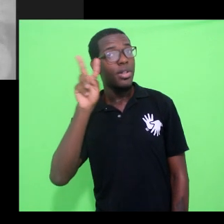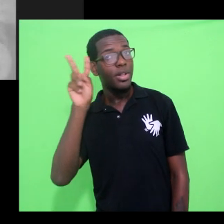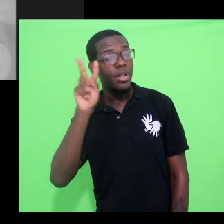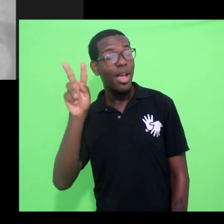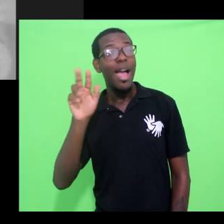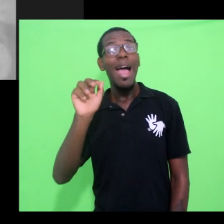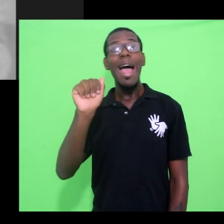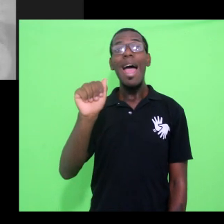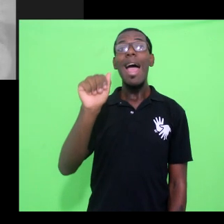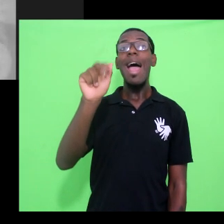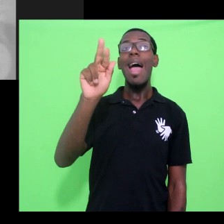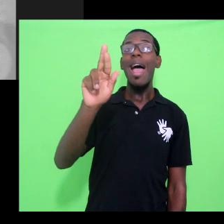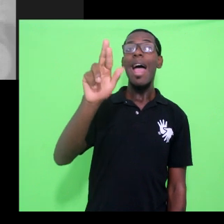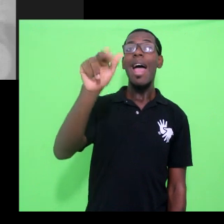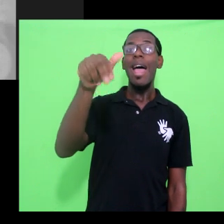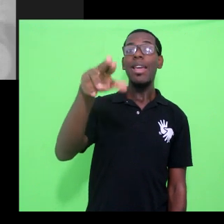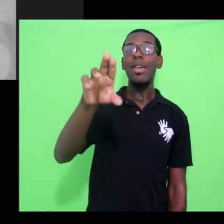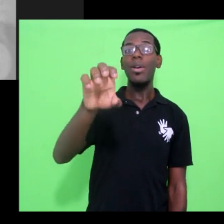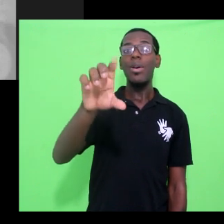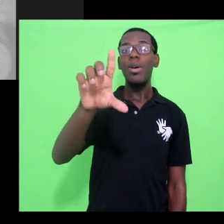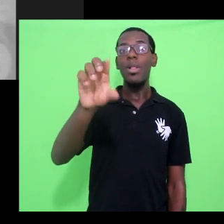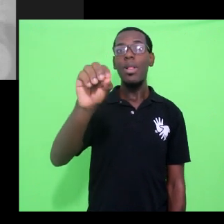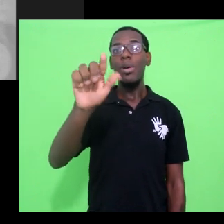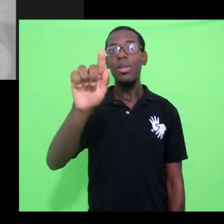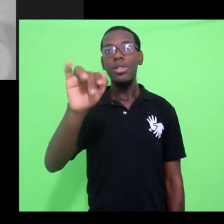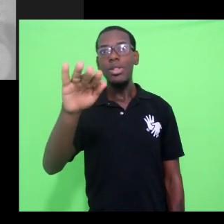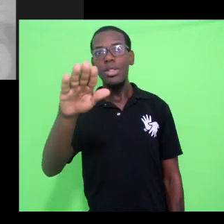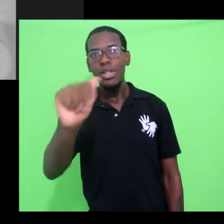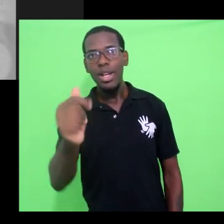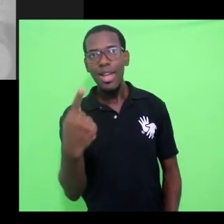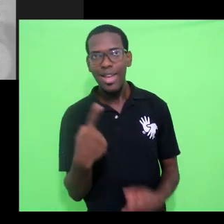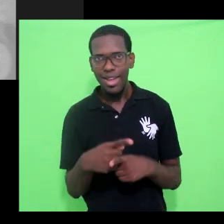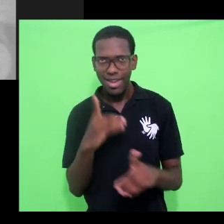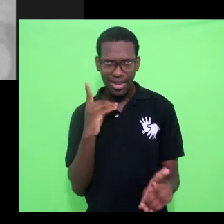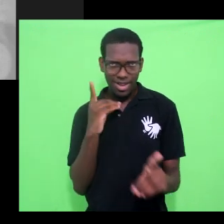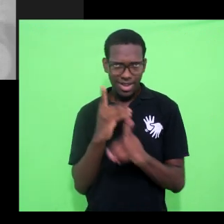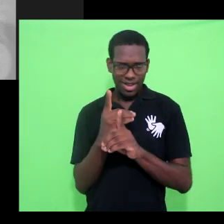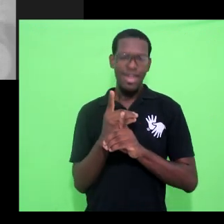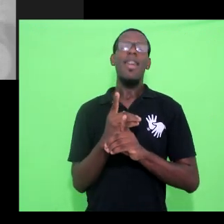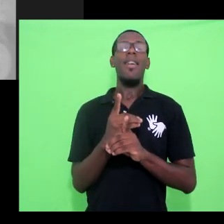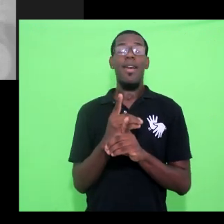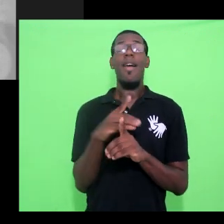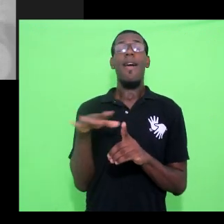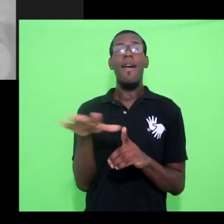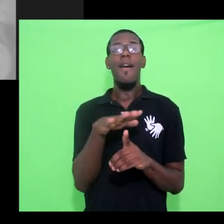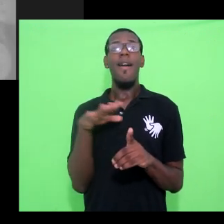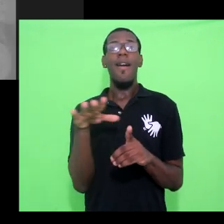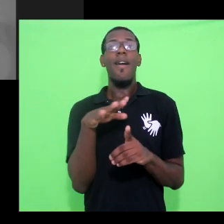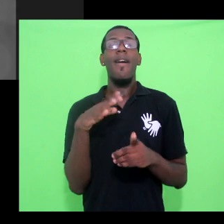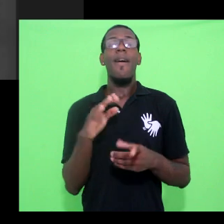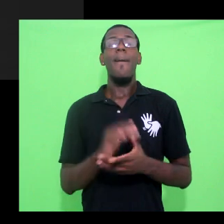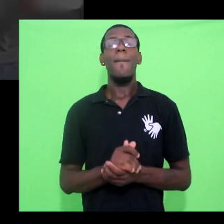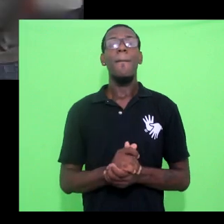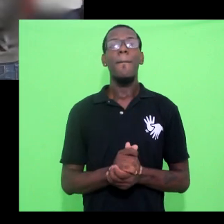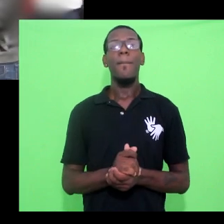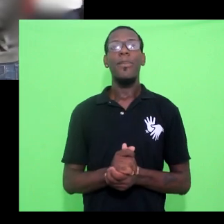instante eu passei a me interessar ao mesmo tempo por geografia, por história e por